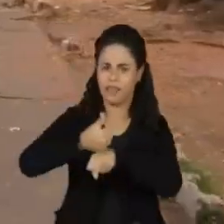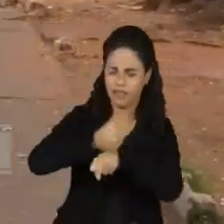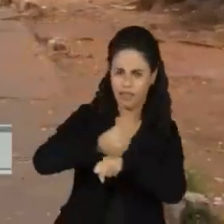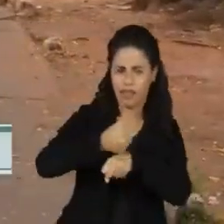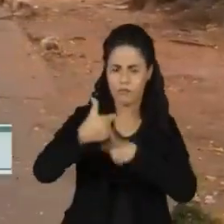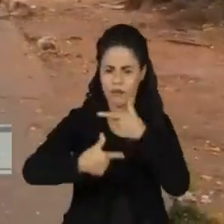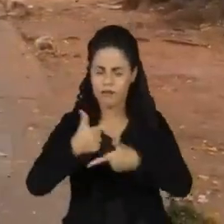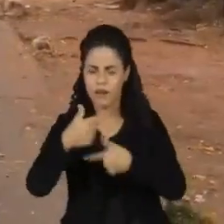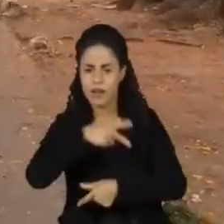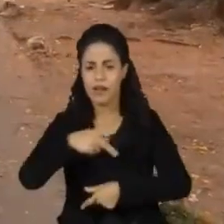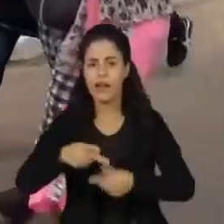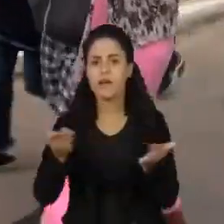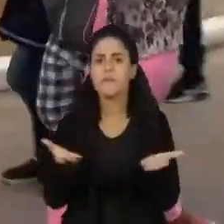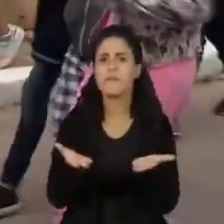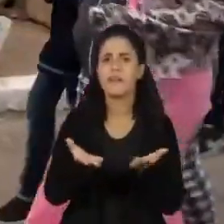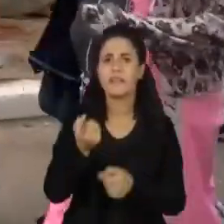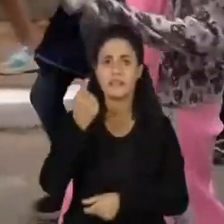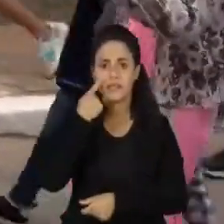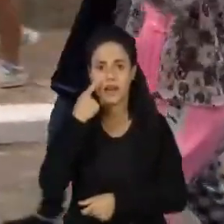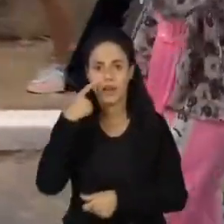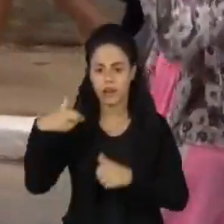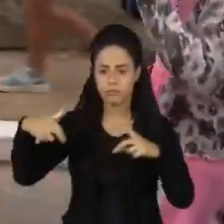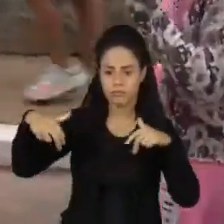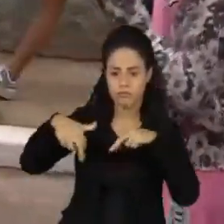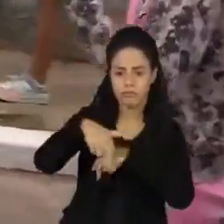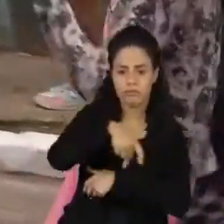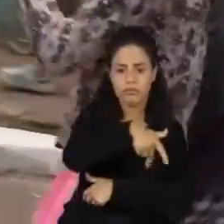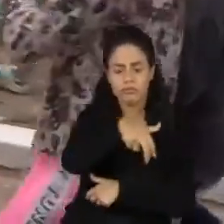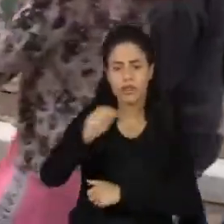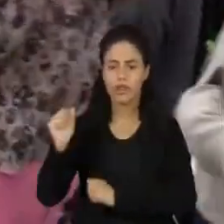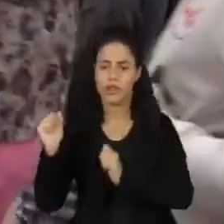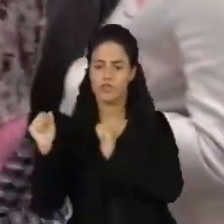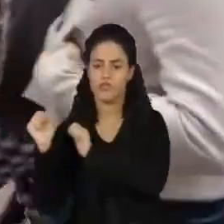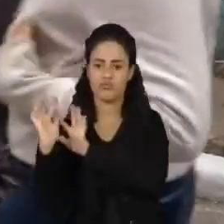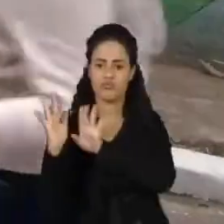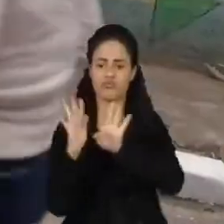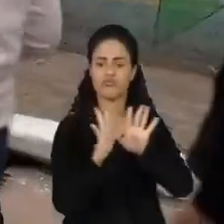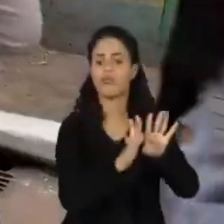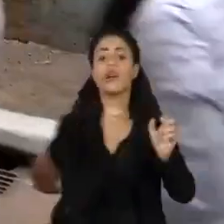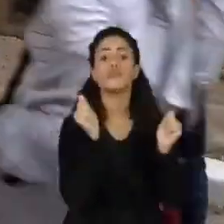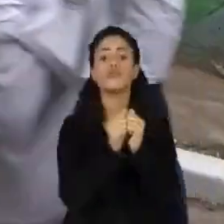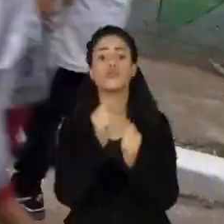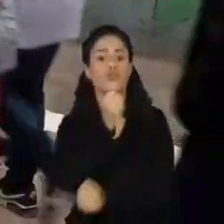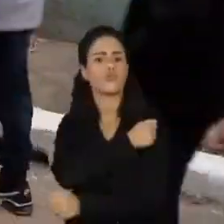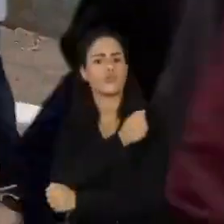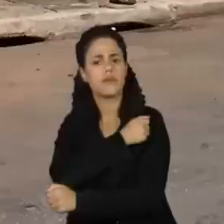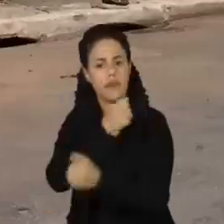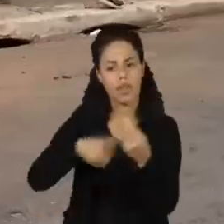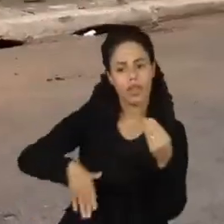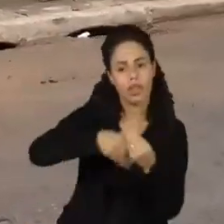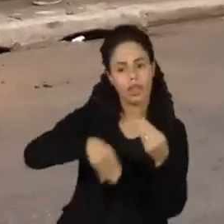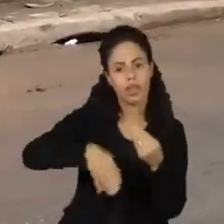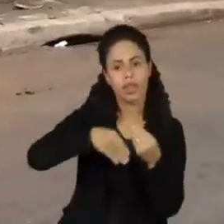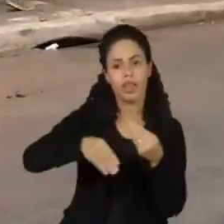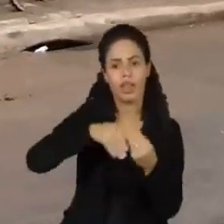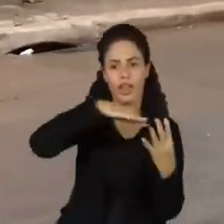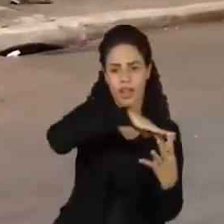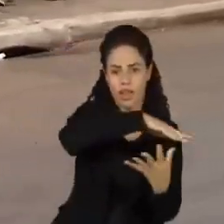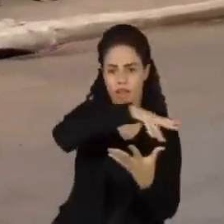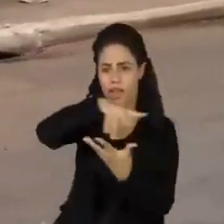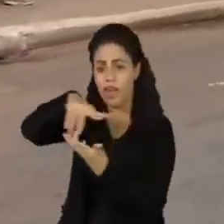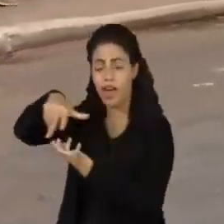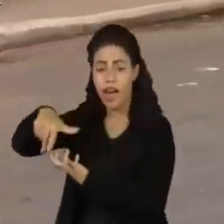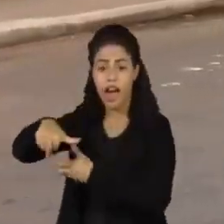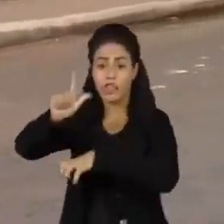Mais recentemente, ele passou a circular com os alunos da rede municipal para complementar as lições de geografia. No